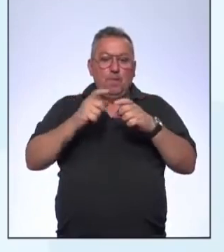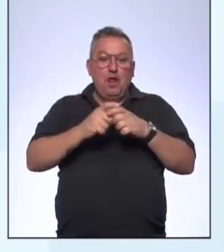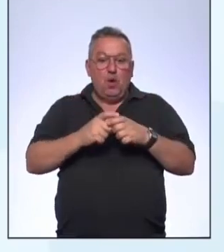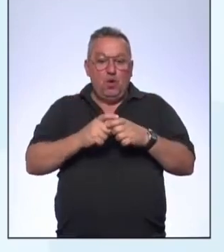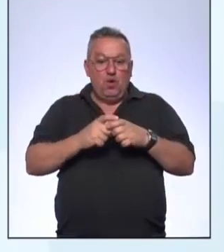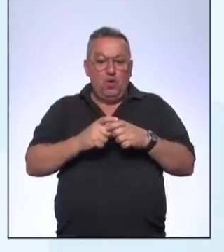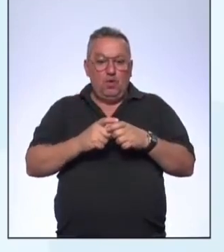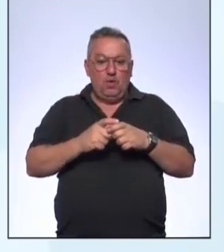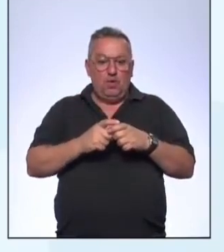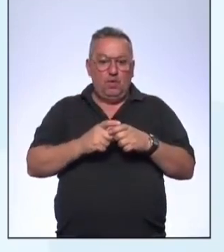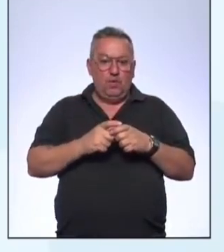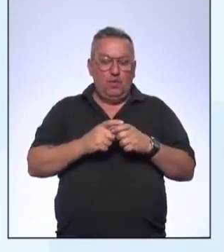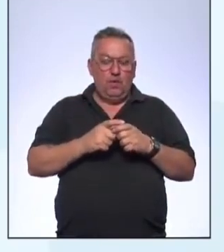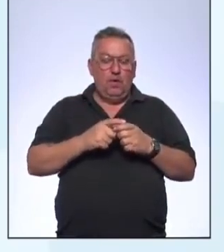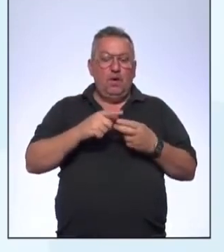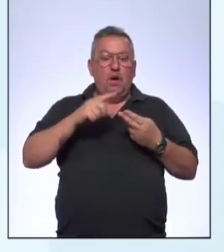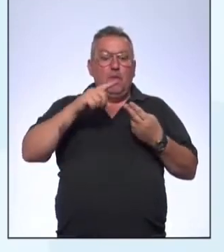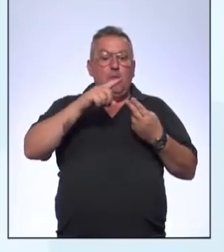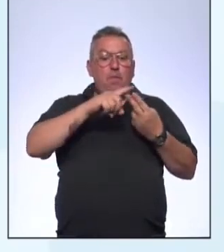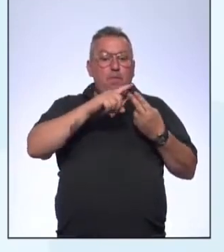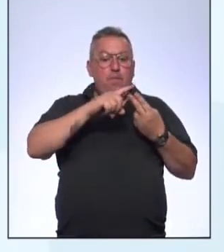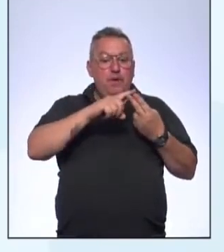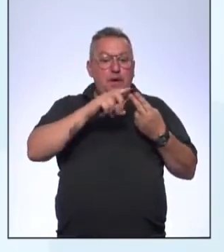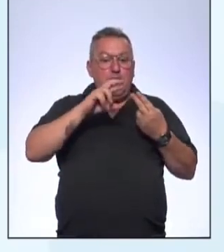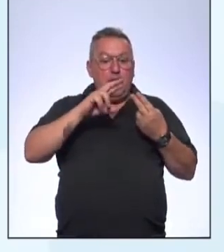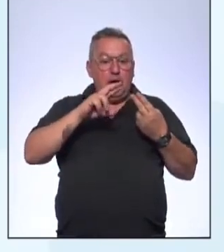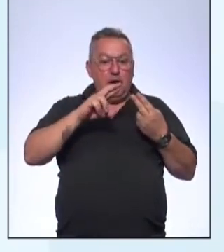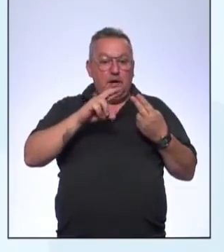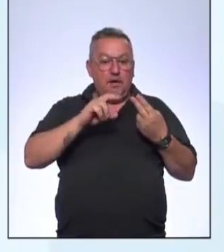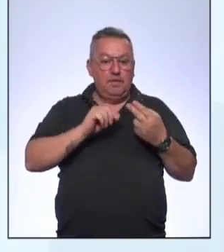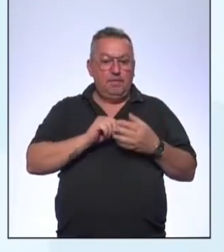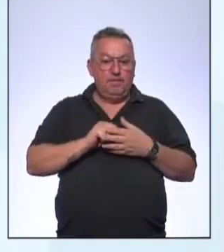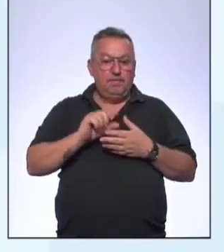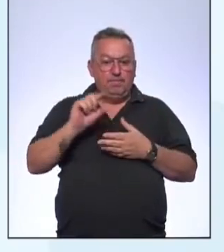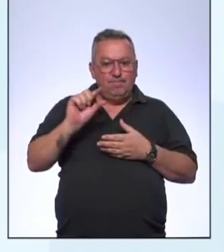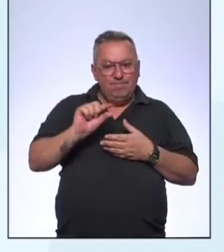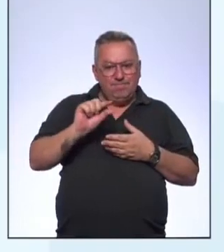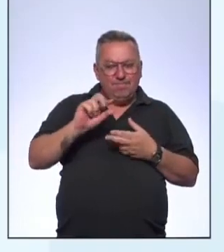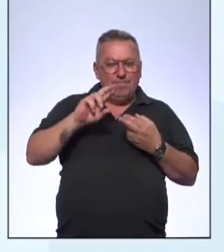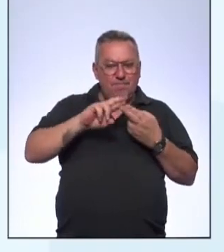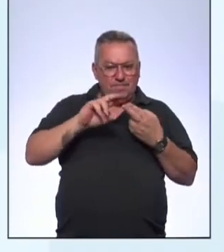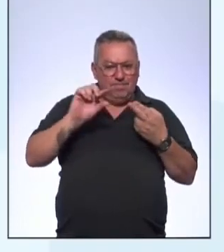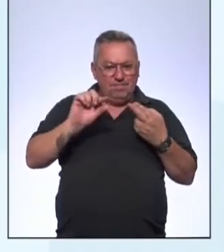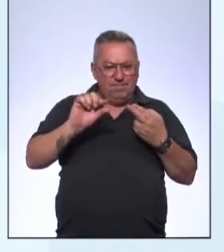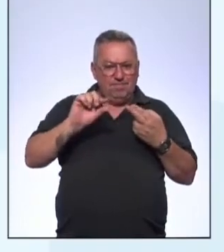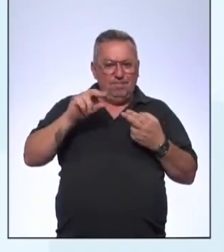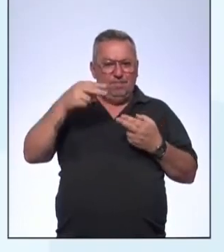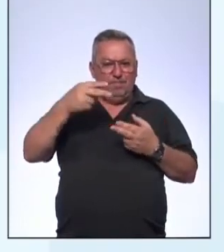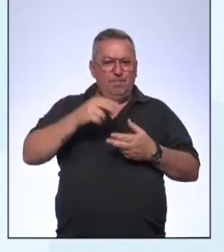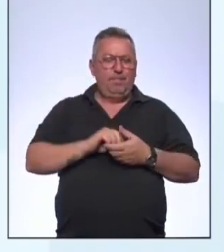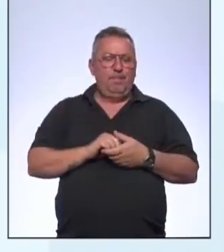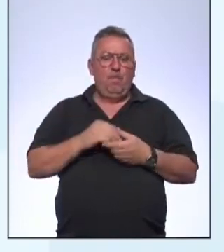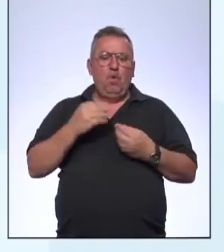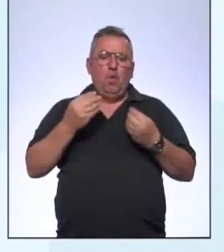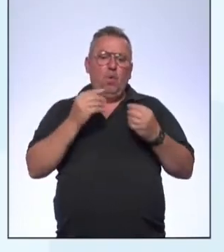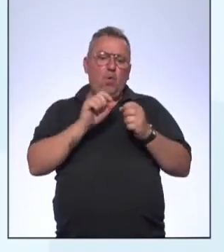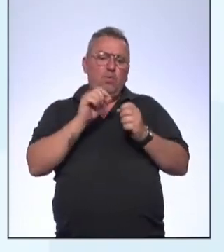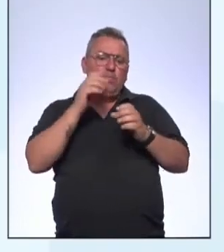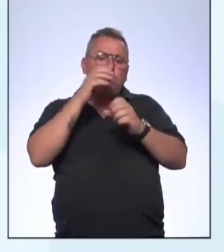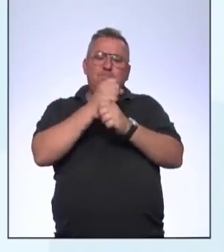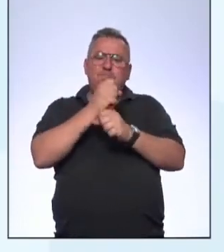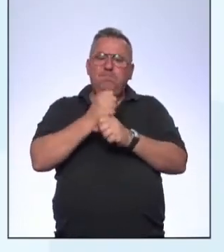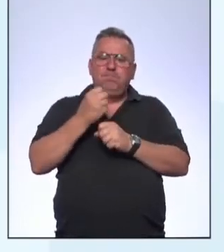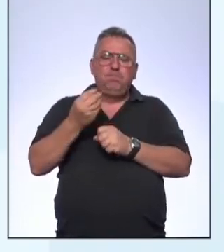menor. Então, eu posso observar aí π, esse R menorzinho aí, como a área do menor. Como calcular,